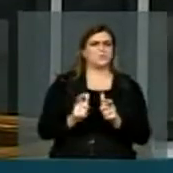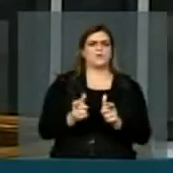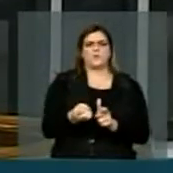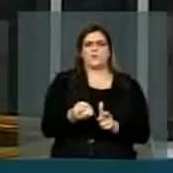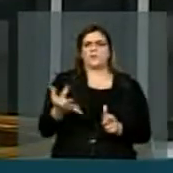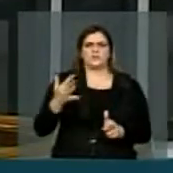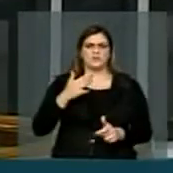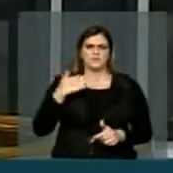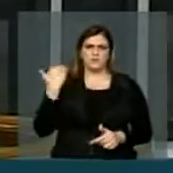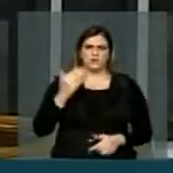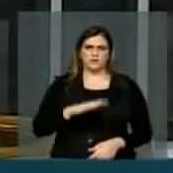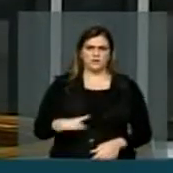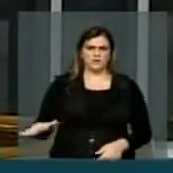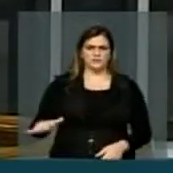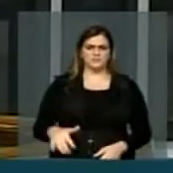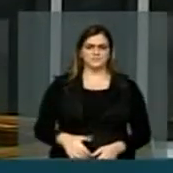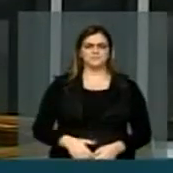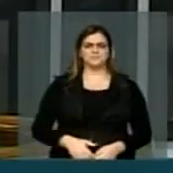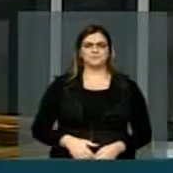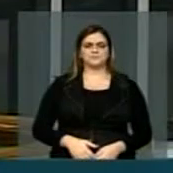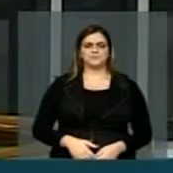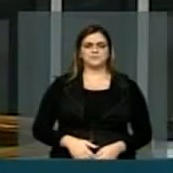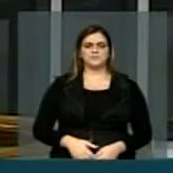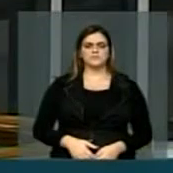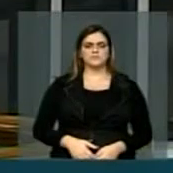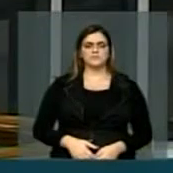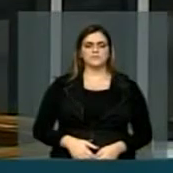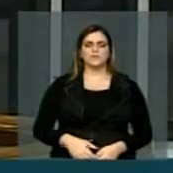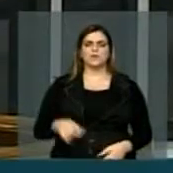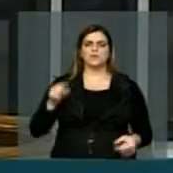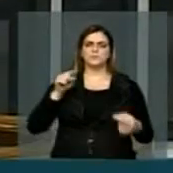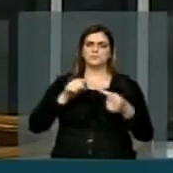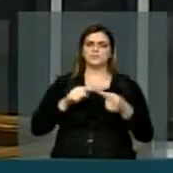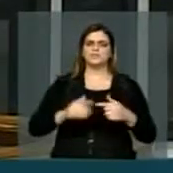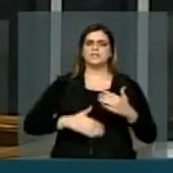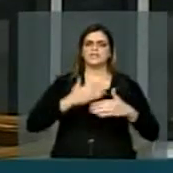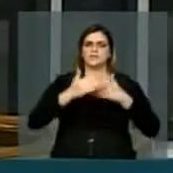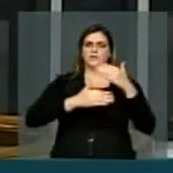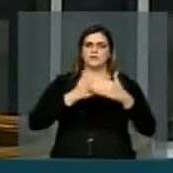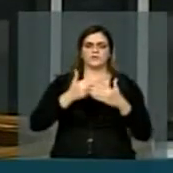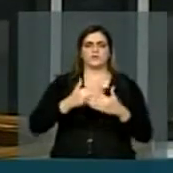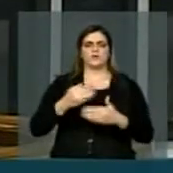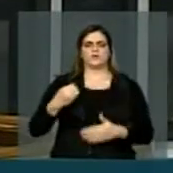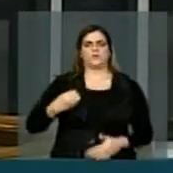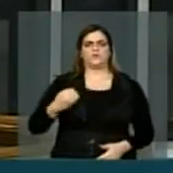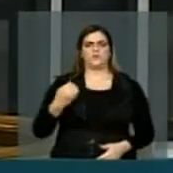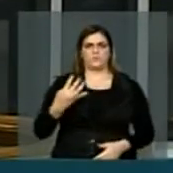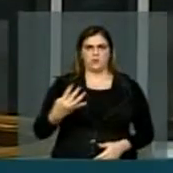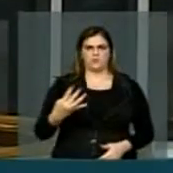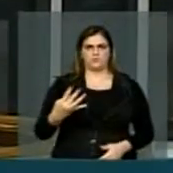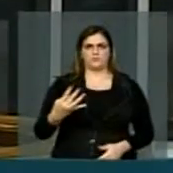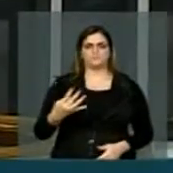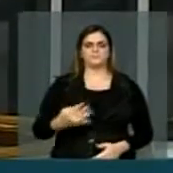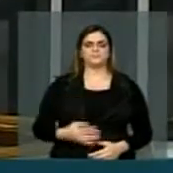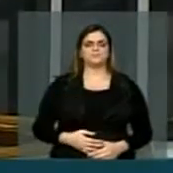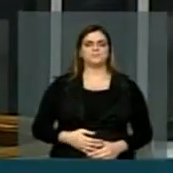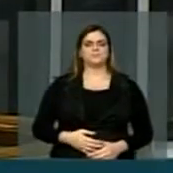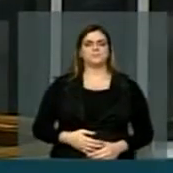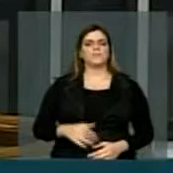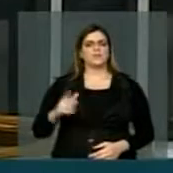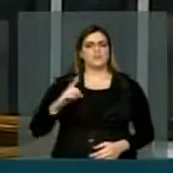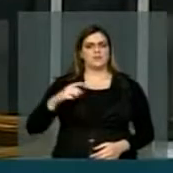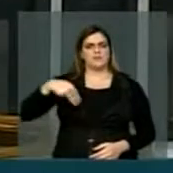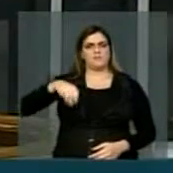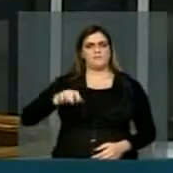essa taxa de mortalidade infantil. O Objetivo de Desenvolvimento do Milênio número 4 estabelece como